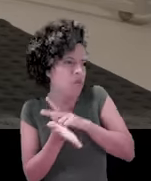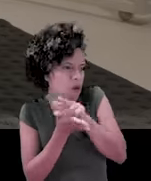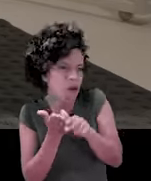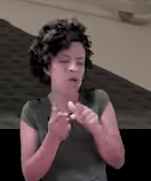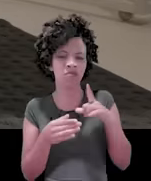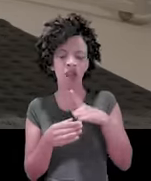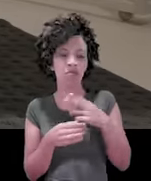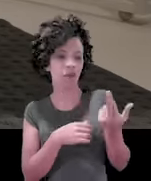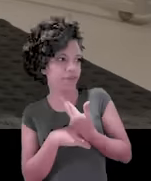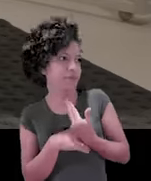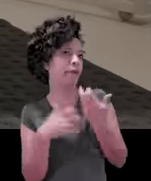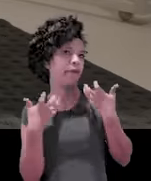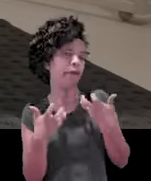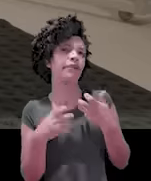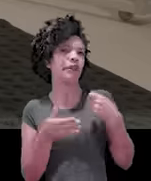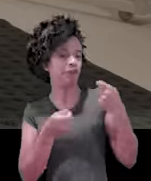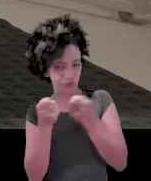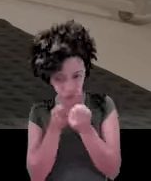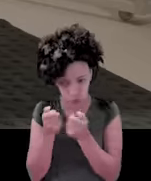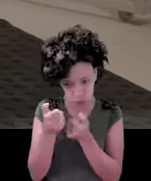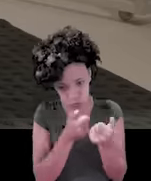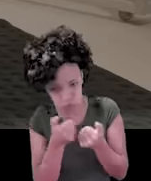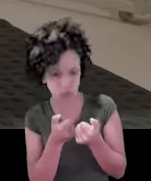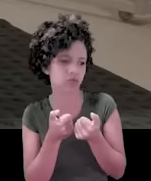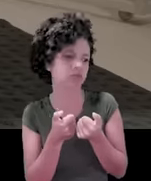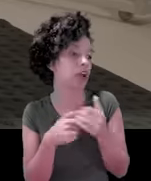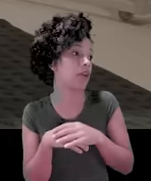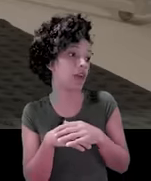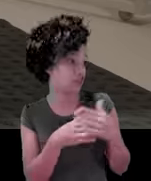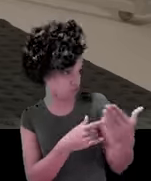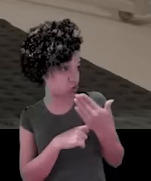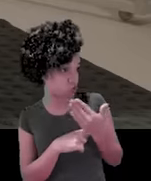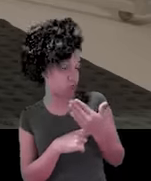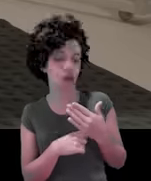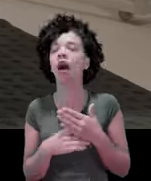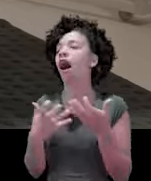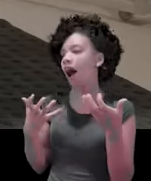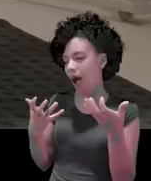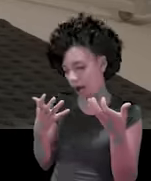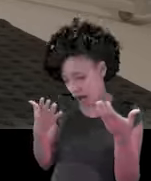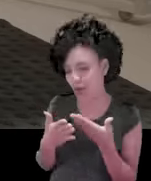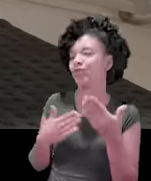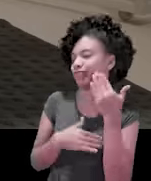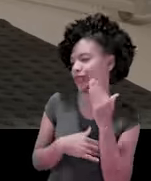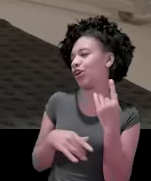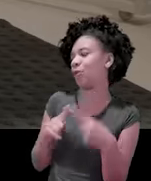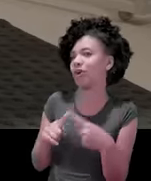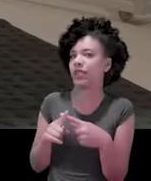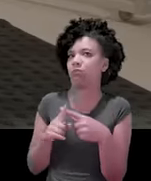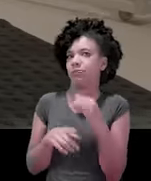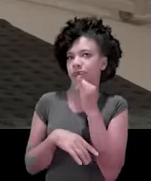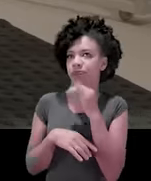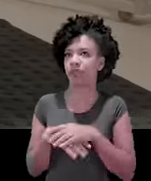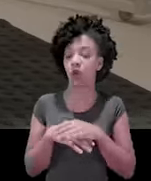tantas milhas de Alenquer vou fazer o pouso forçado aqui Nanã E aí o cara vai te ajuda agora eu entendi o desespero que passou na tua cabeça porque